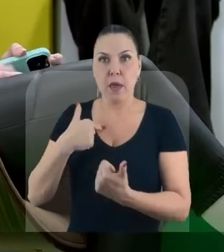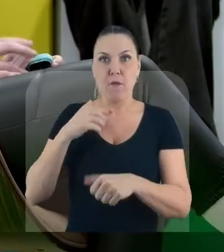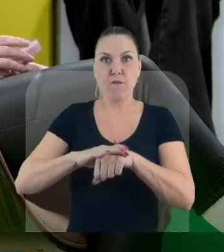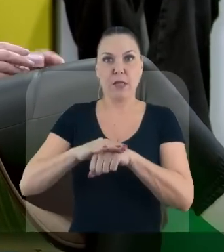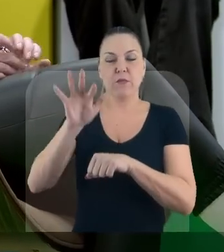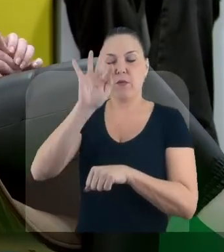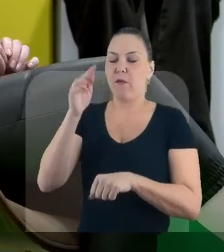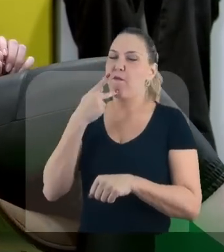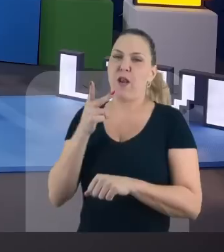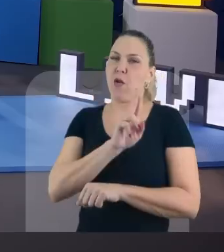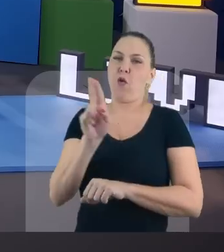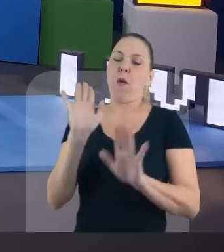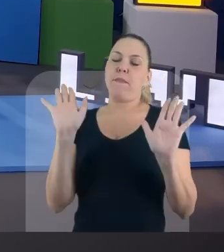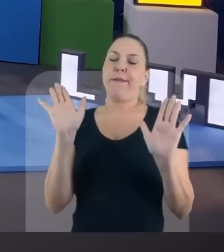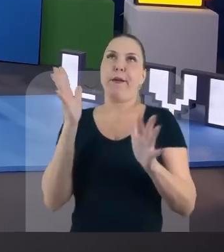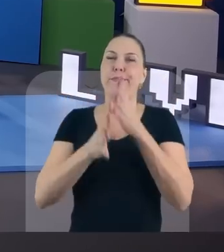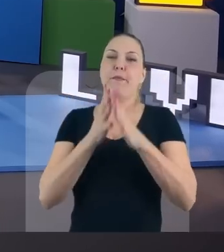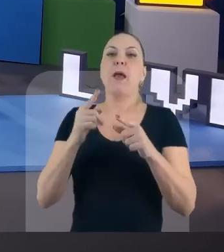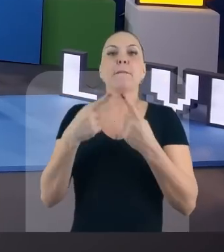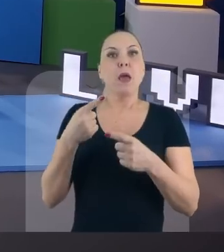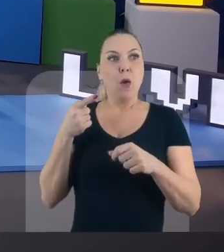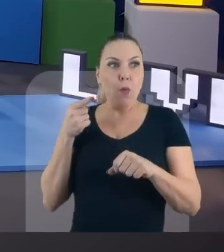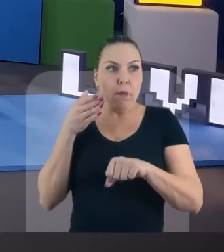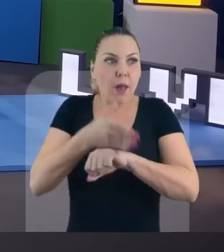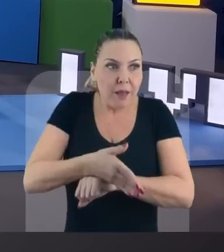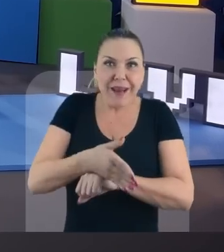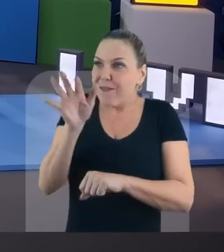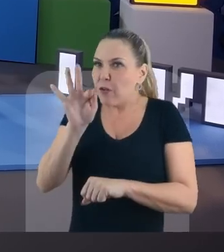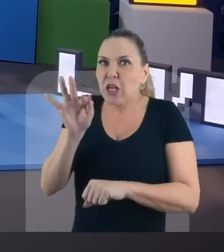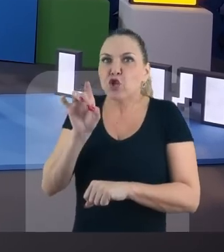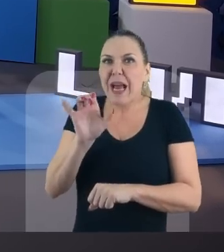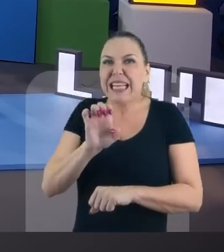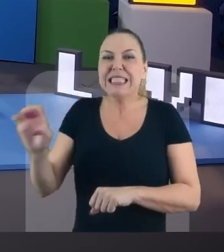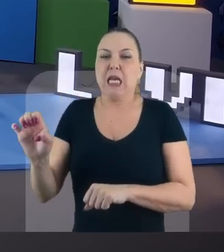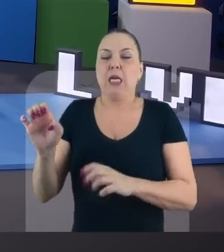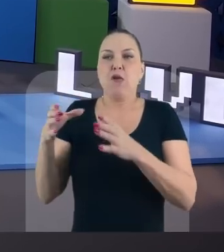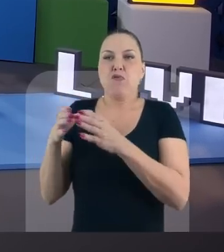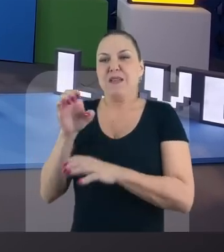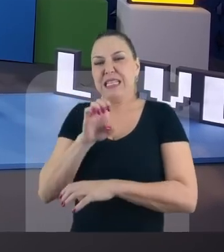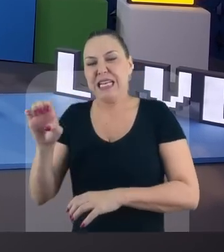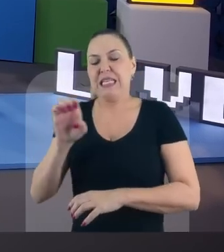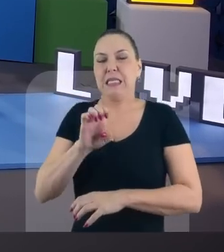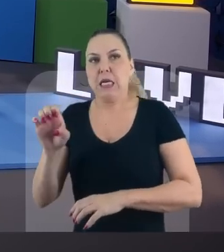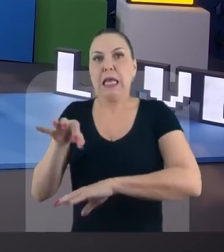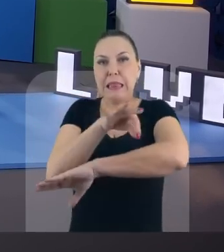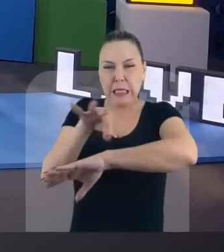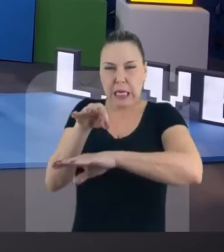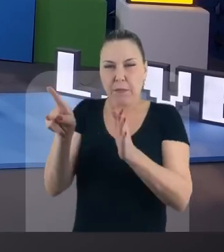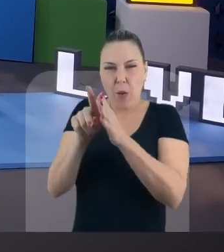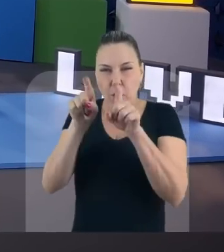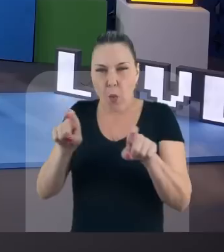faço uma faculdade, não vou falar o nome não, tá? Mas, assim, quando eu entrei, meu amigo, só tinha esquerdista. É ciência da computação e design. Design,